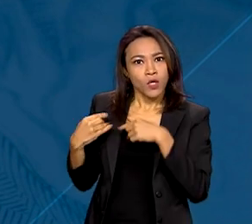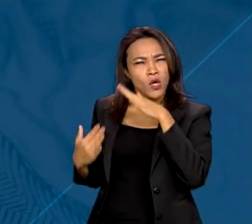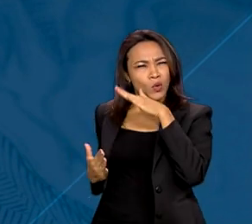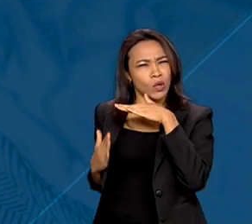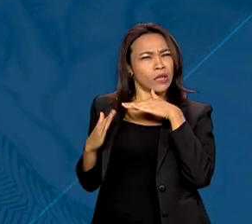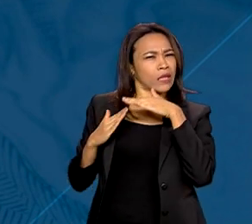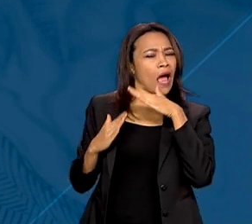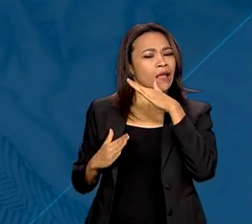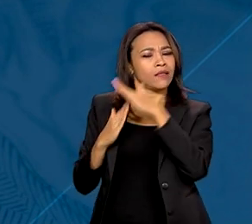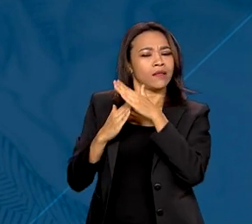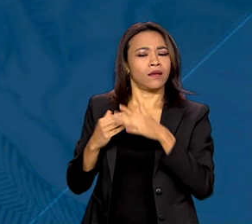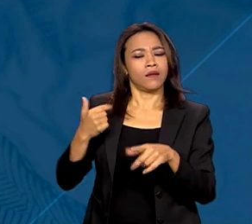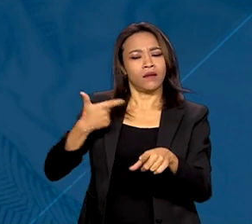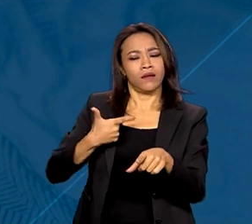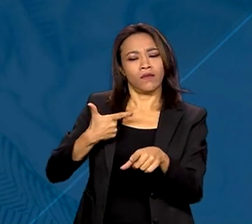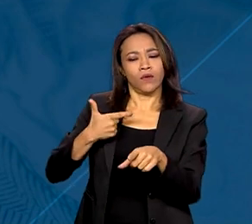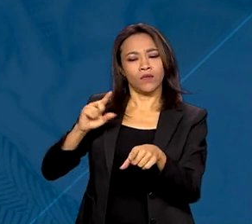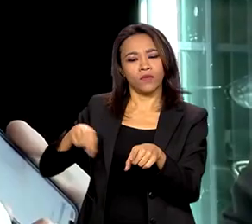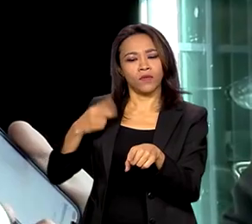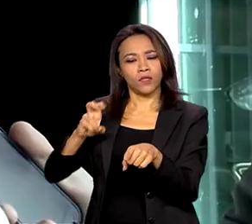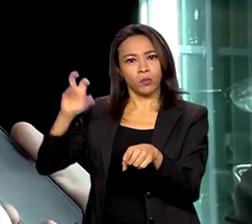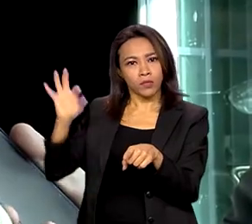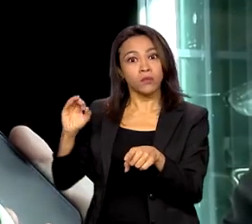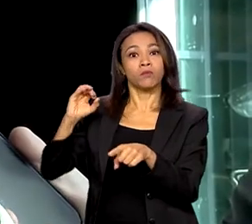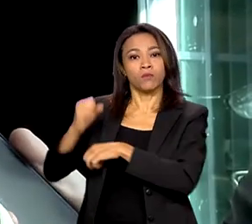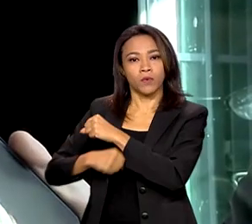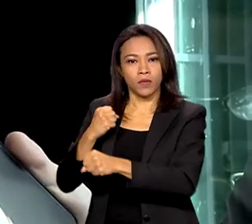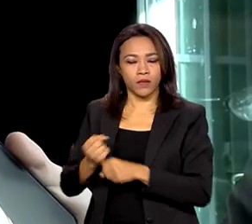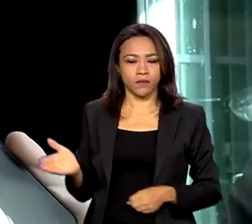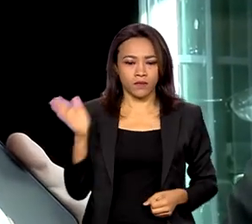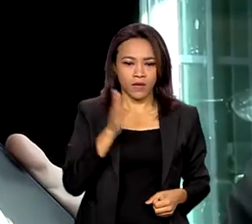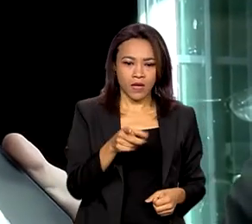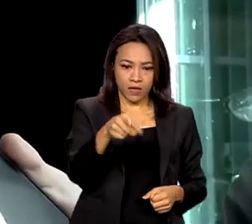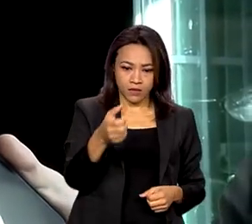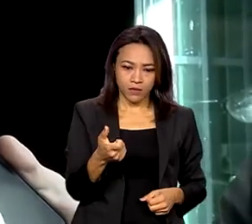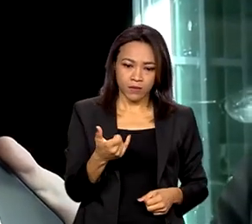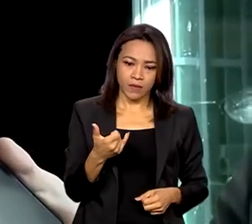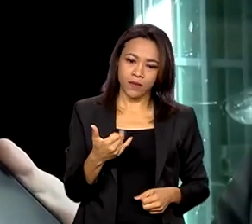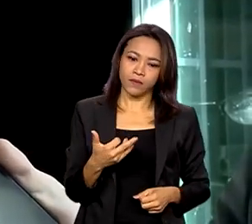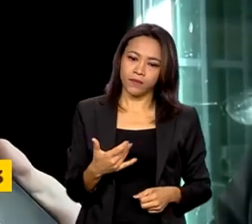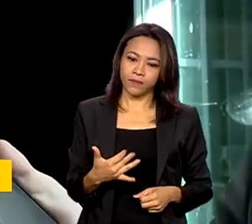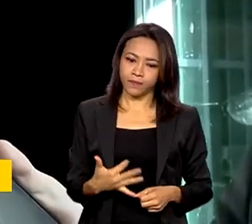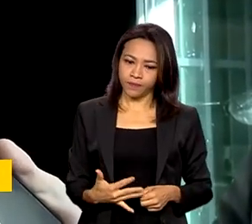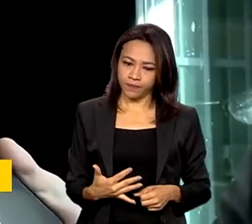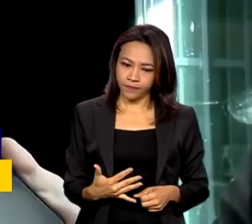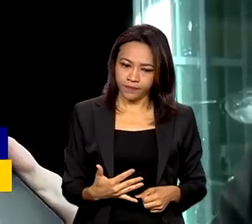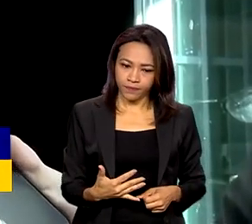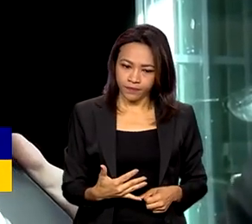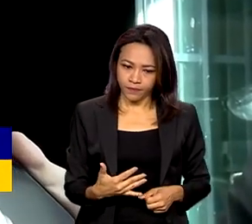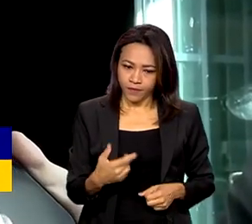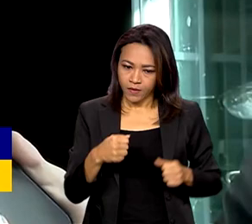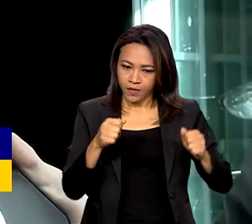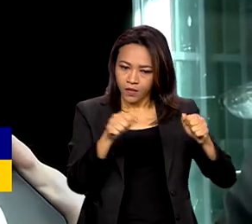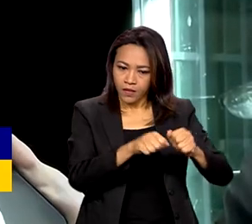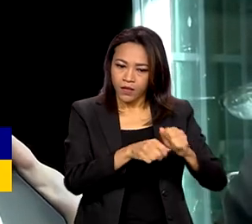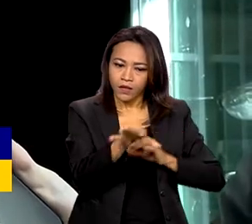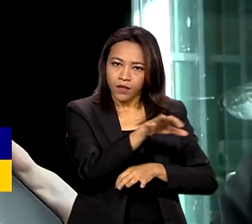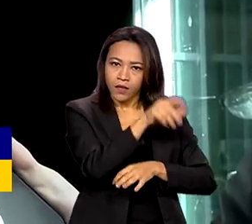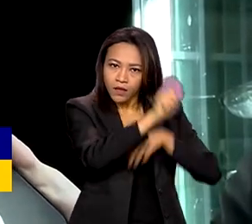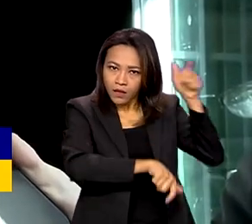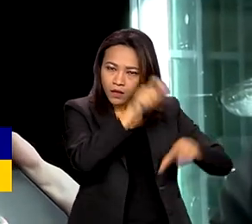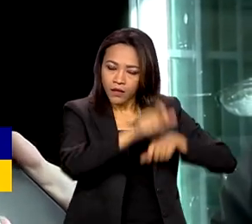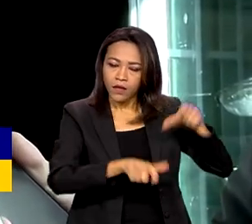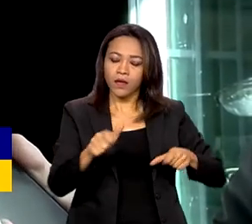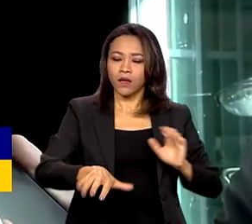máximo de 2,5% ao ano. Dizia-se muito que a composição da Câmara do Senado